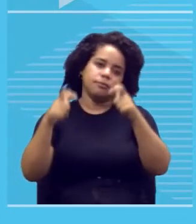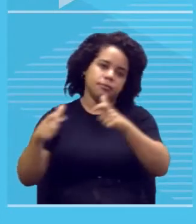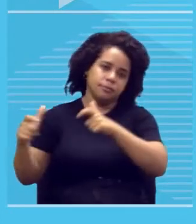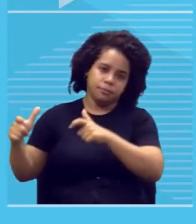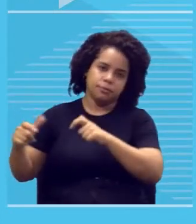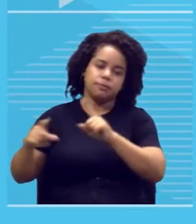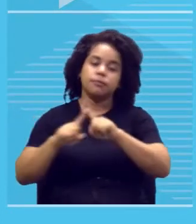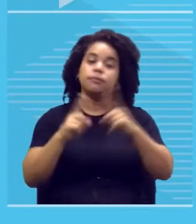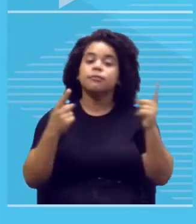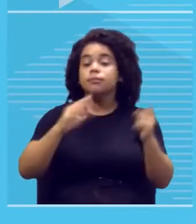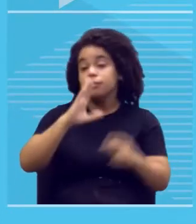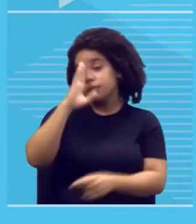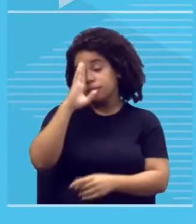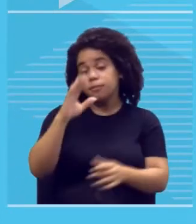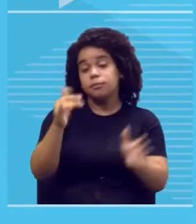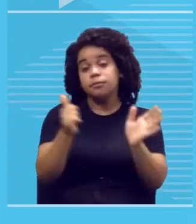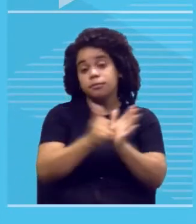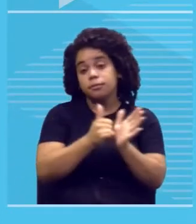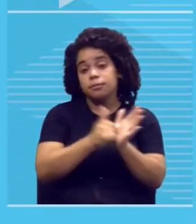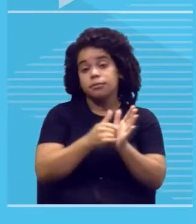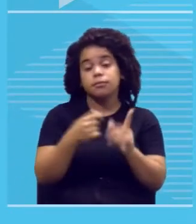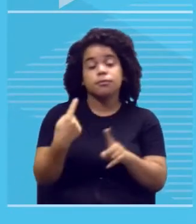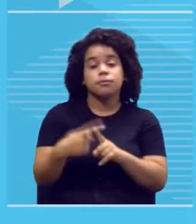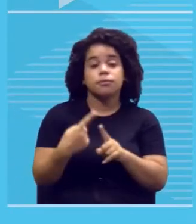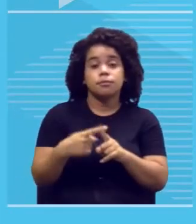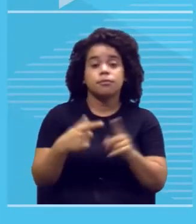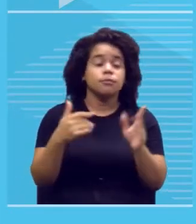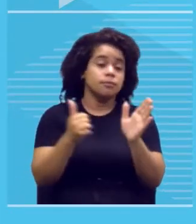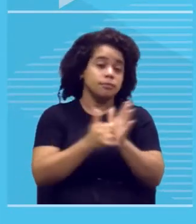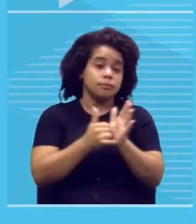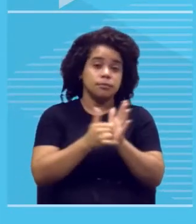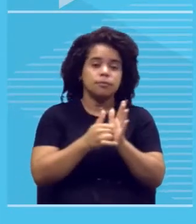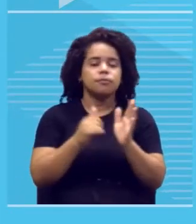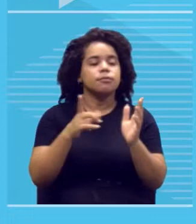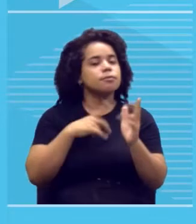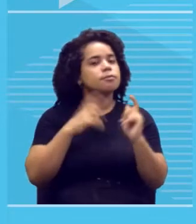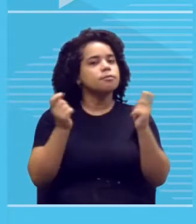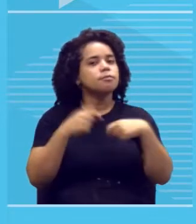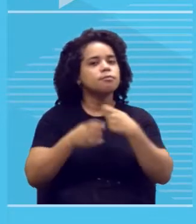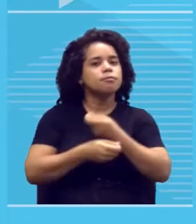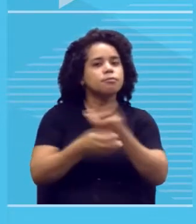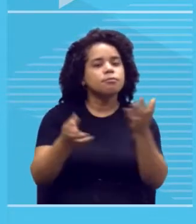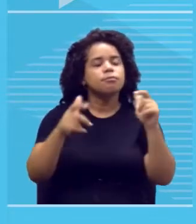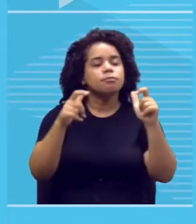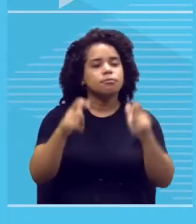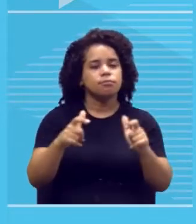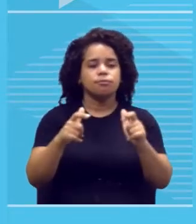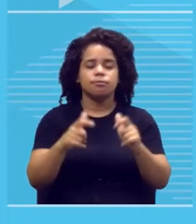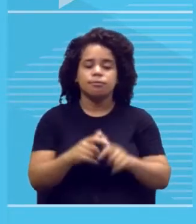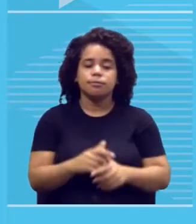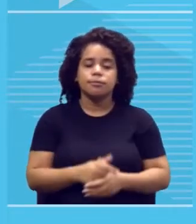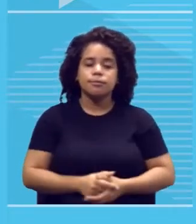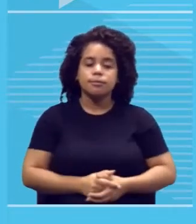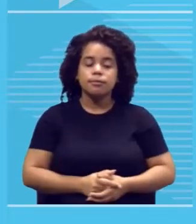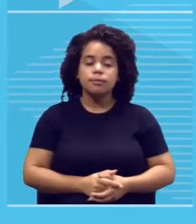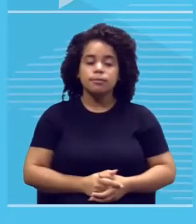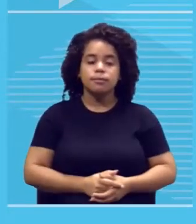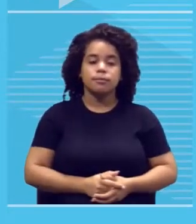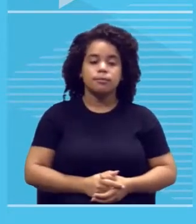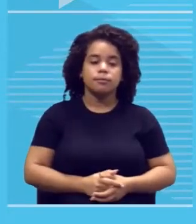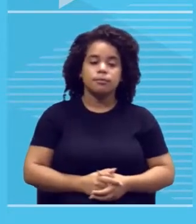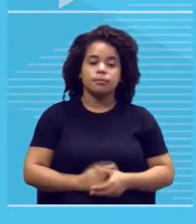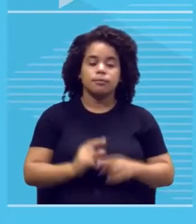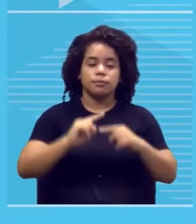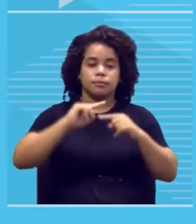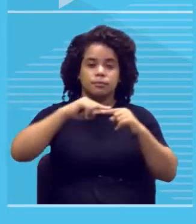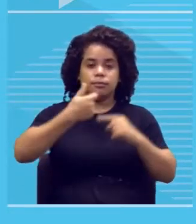Nova York nos Estados Unidos que era um lugar que estava oferecendo esse espaço Então a partir de